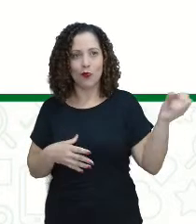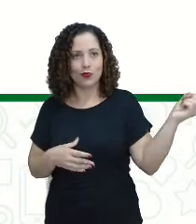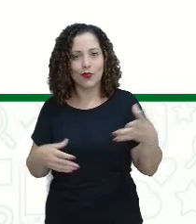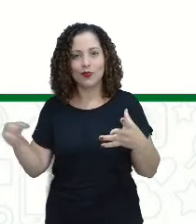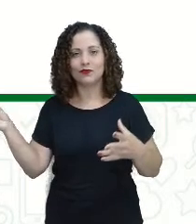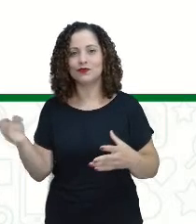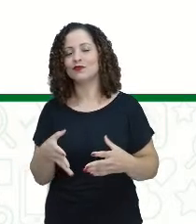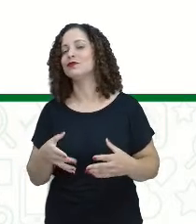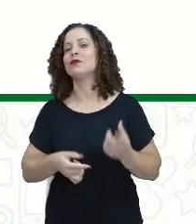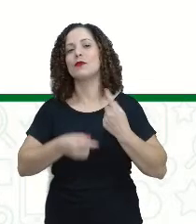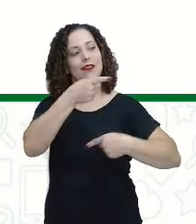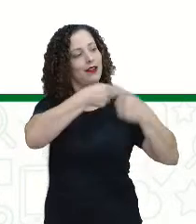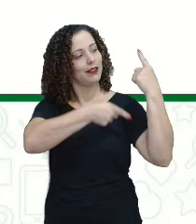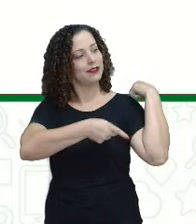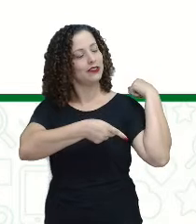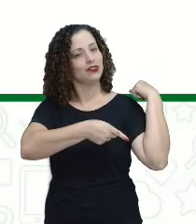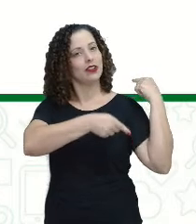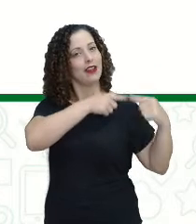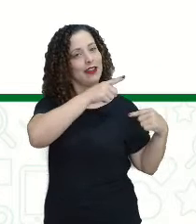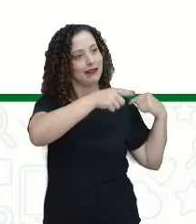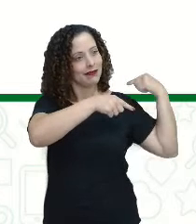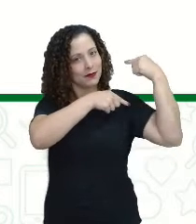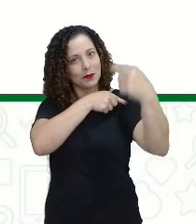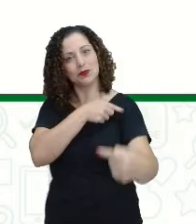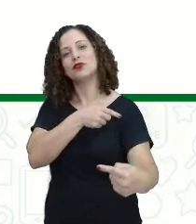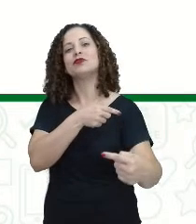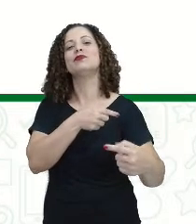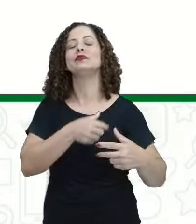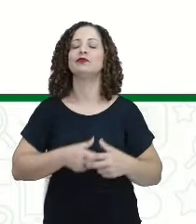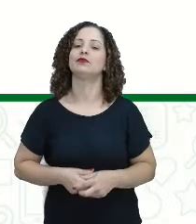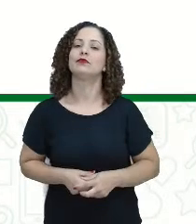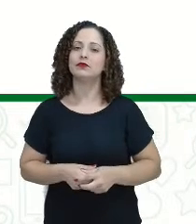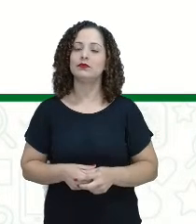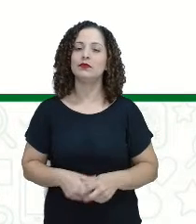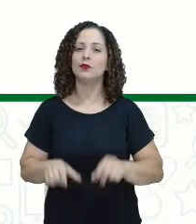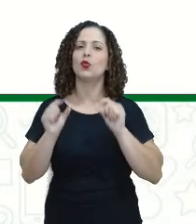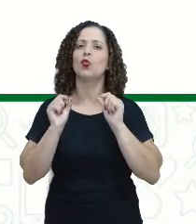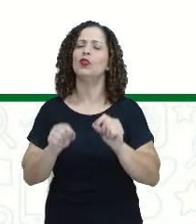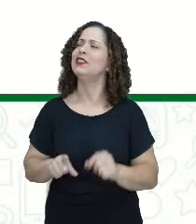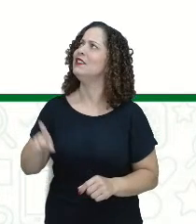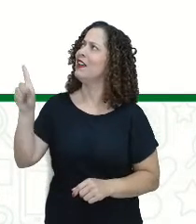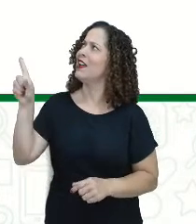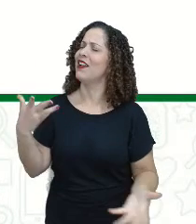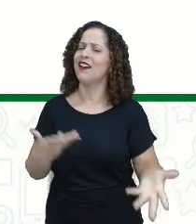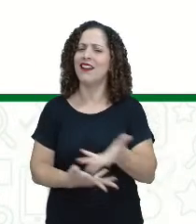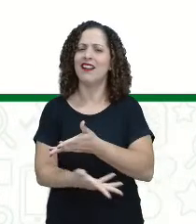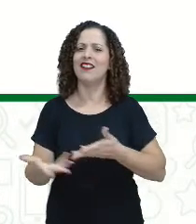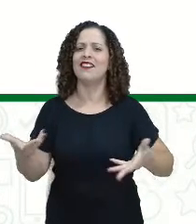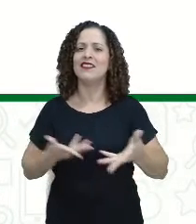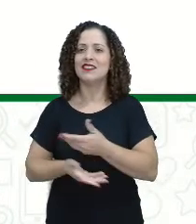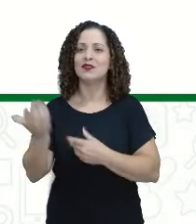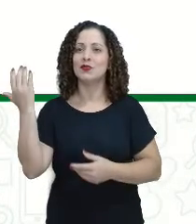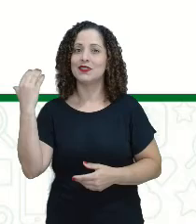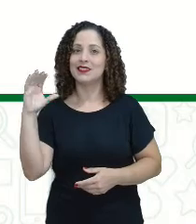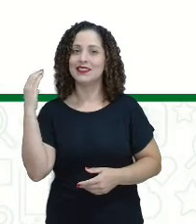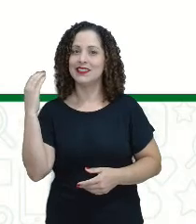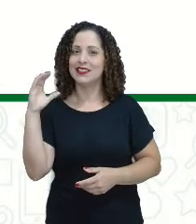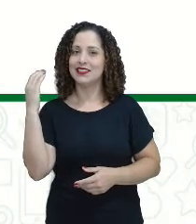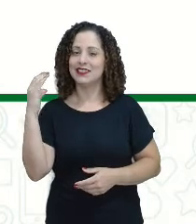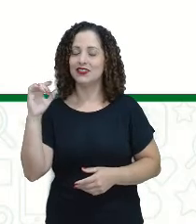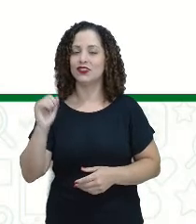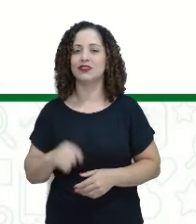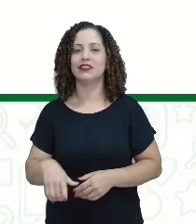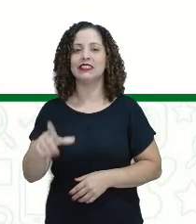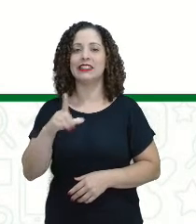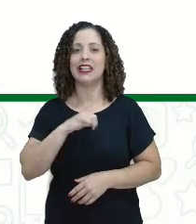para saber o que seremos. Professora Mauricéia, o que é que essa frase tem a ver com ciências? Gente, nós temos